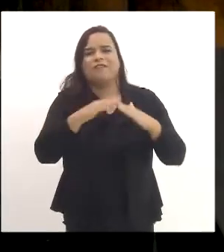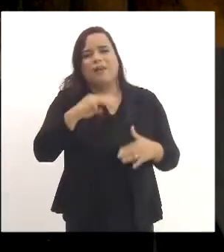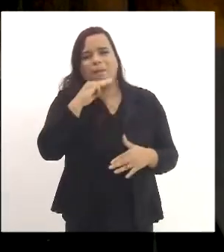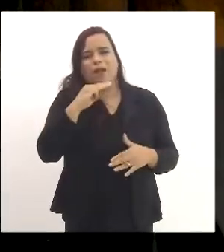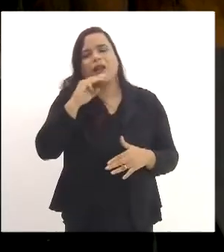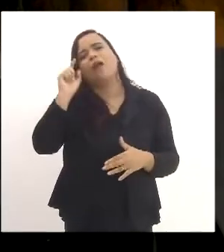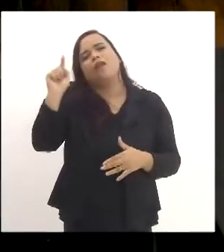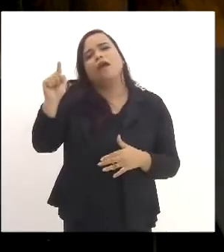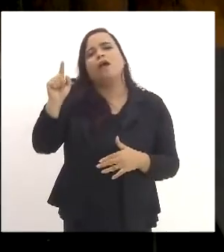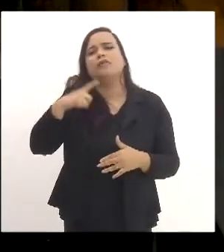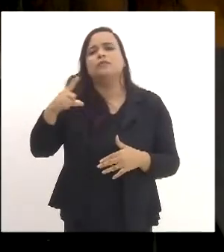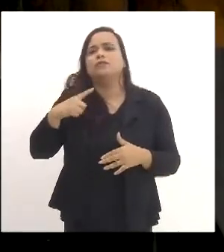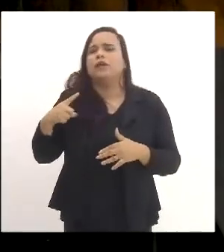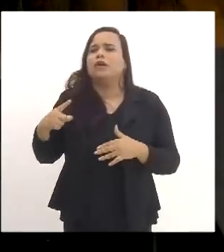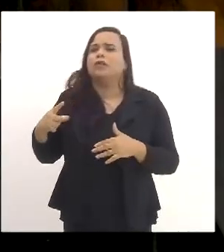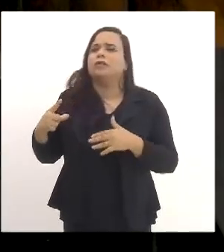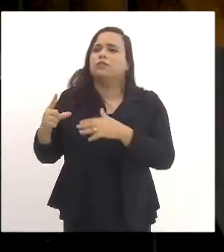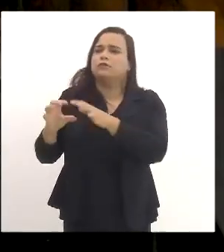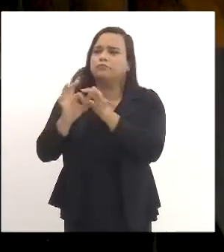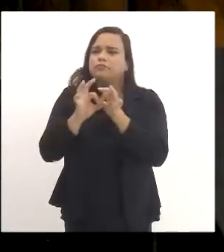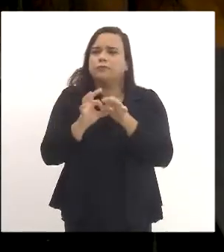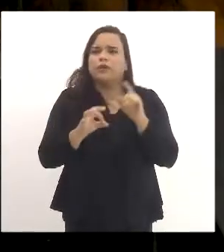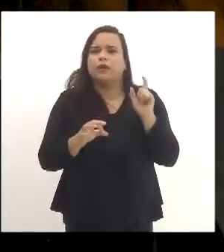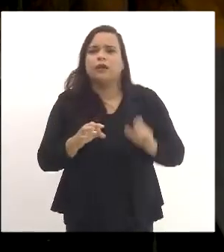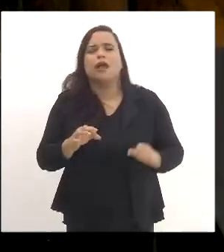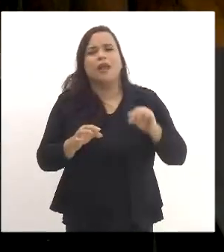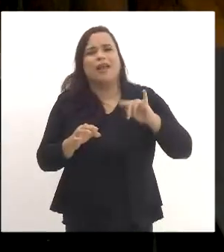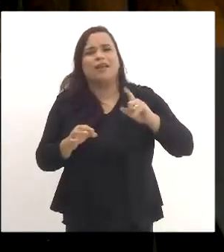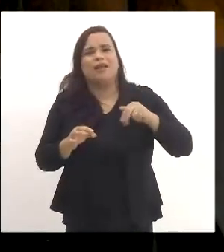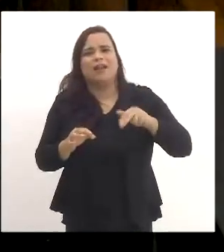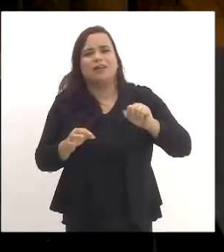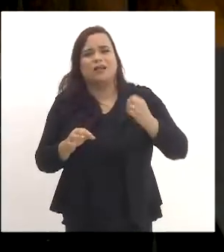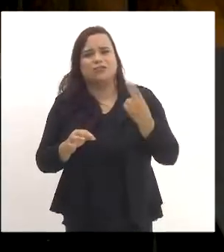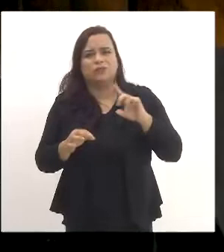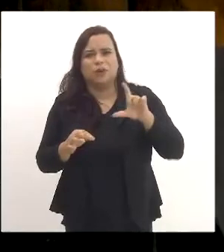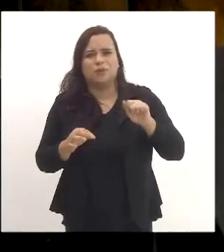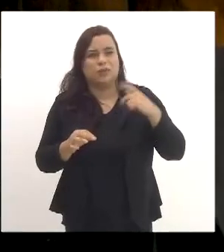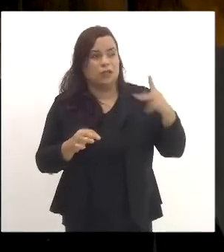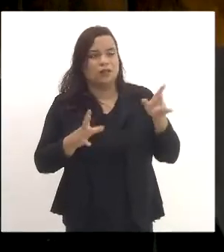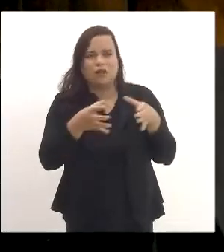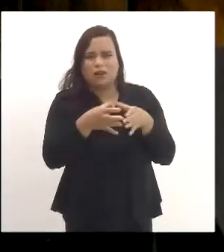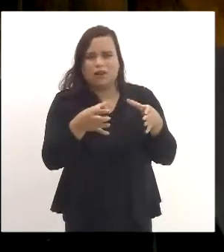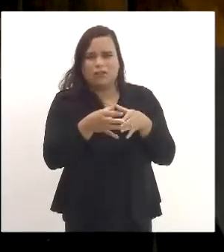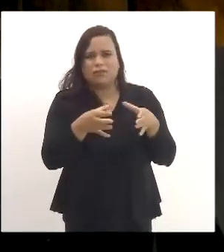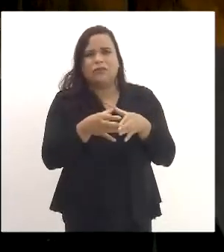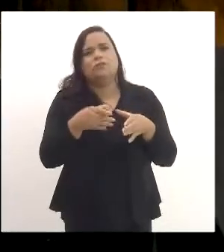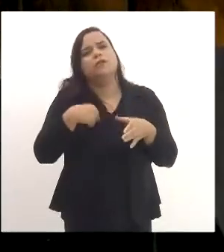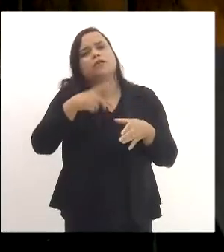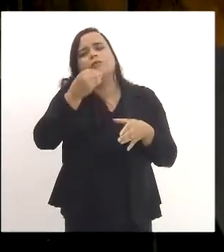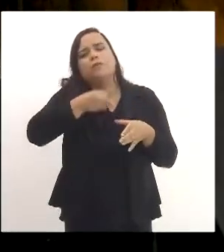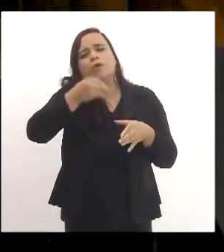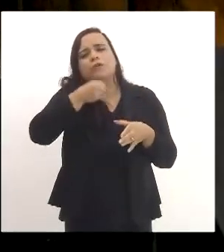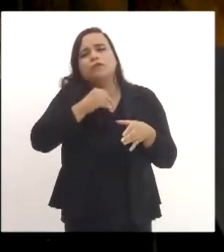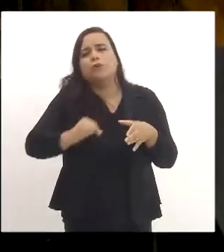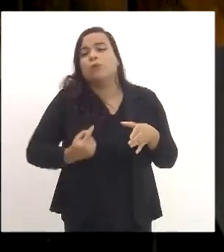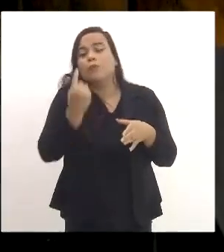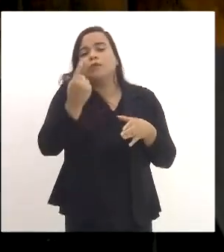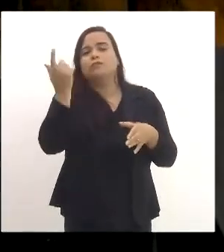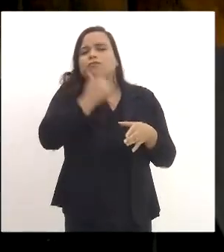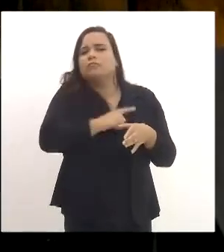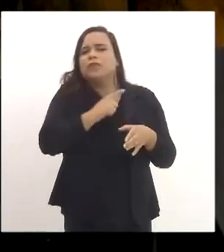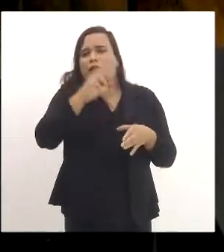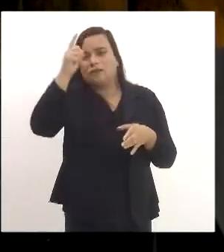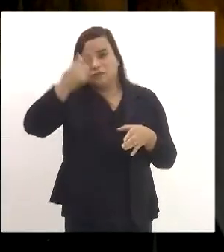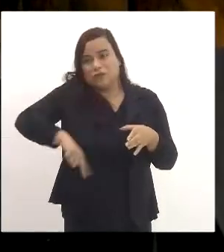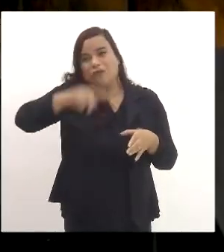com a Redes da Maré e com a Eliana Sousa e a sua equipa, tive a oportunidade única de voltar a